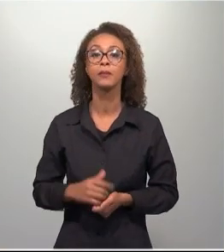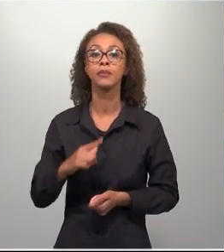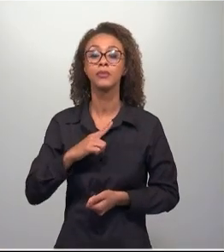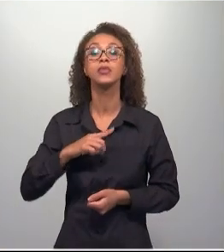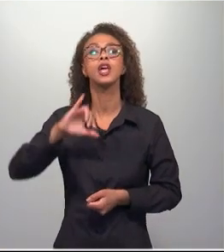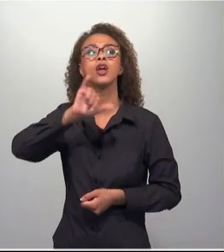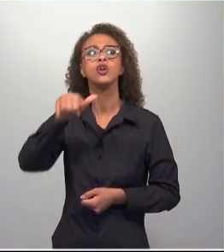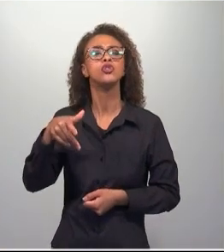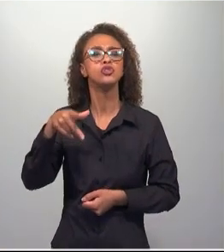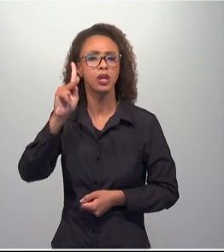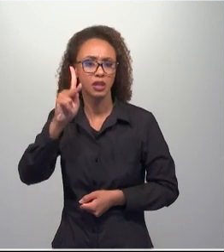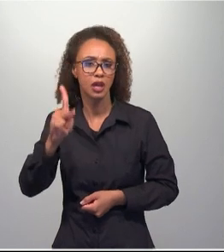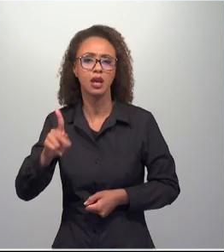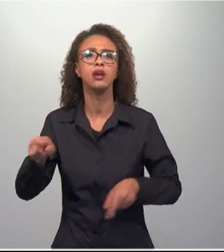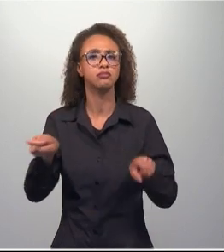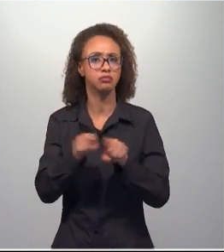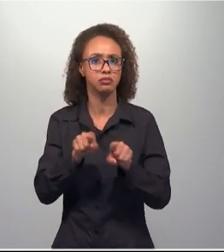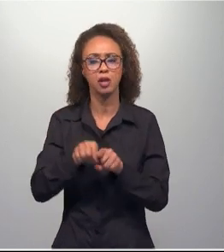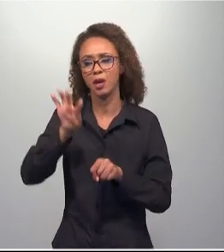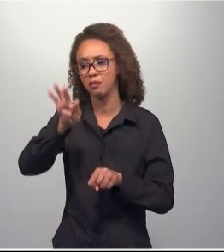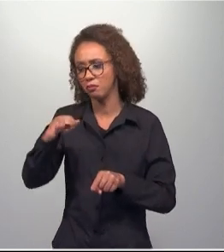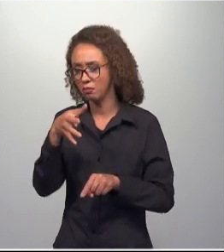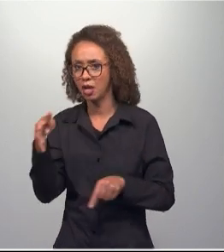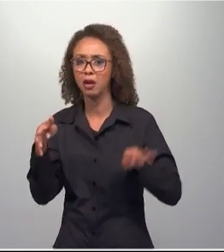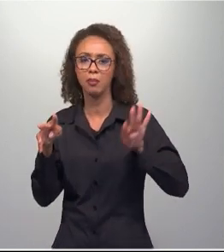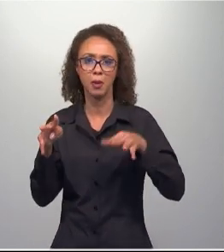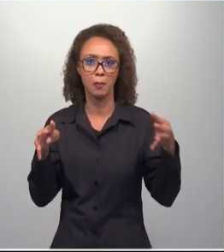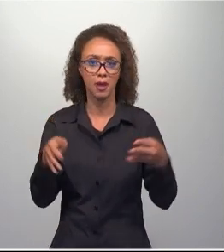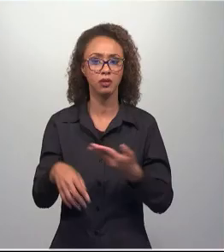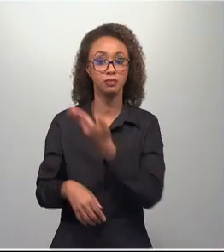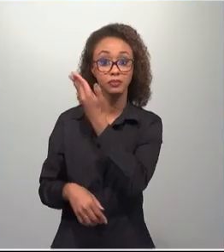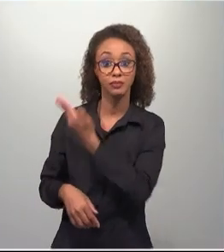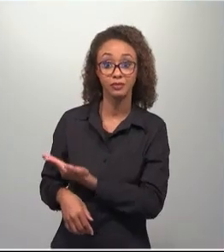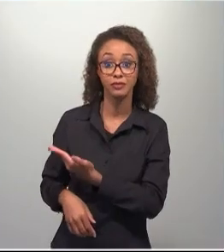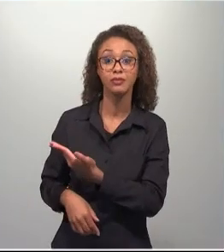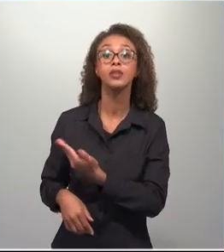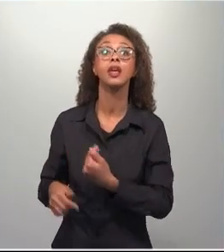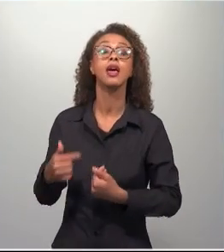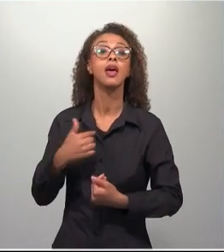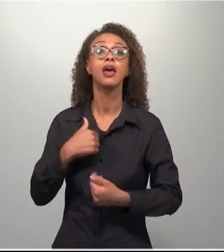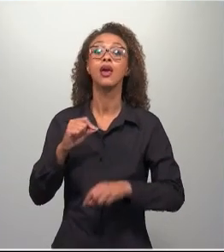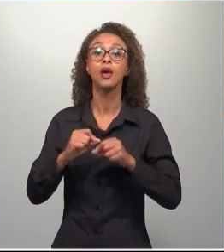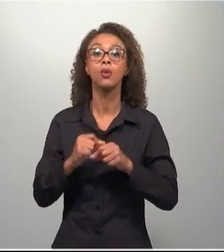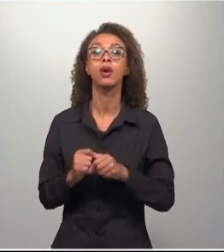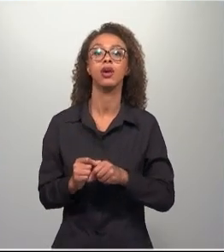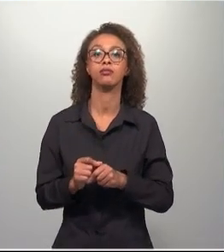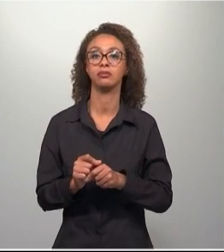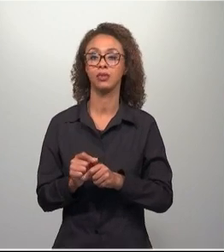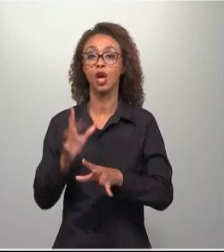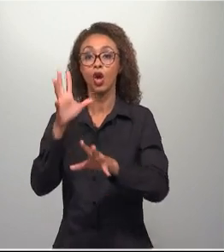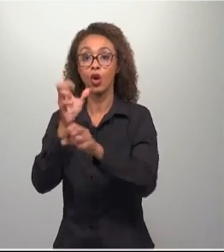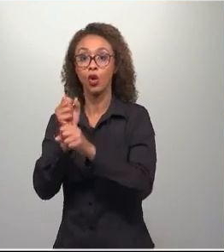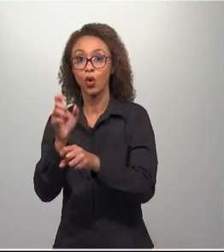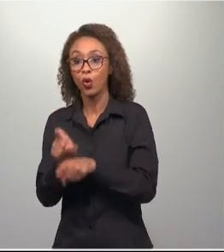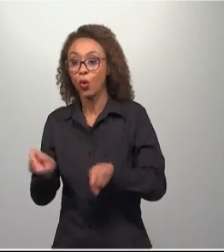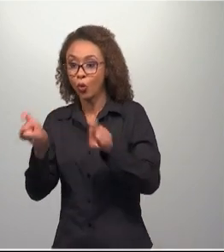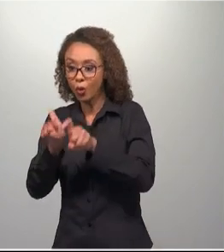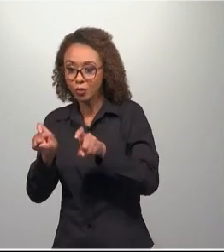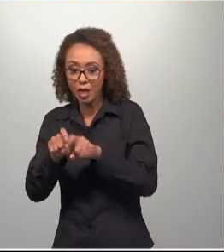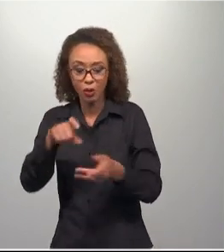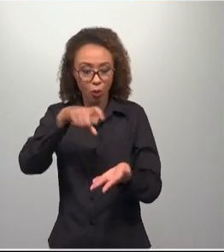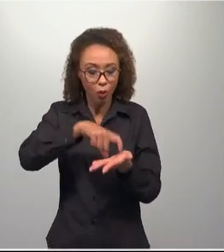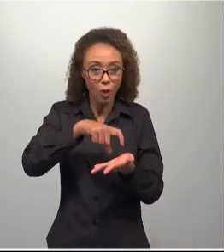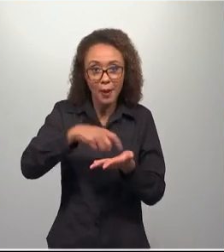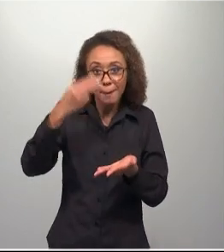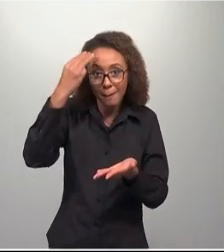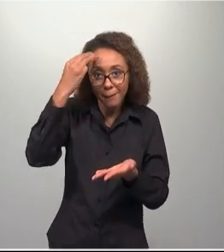tabela característica tabela de estados e isso é que eu vou usar para fazer computadores para fazer memórias que é o que nós vamos